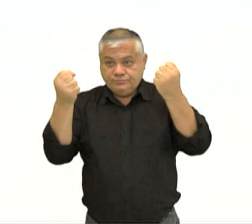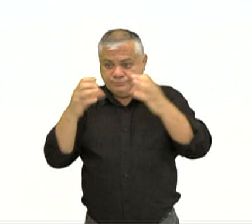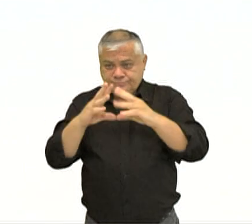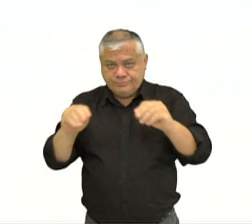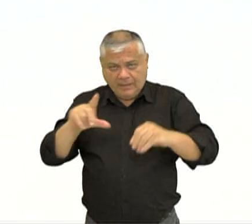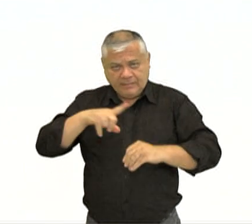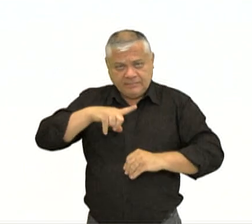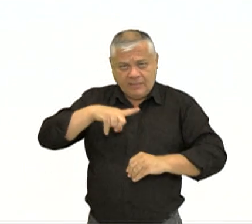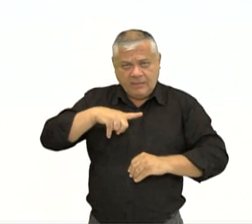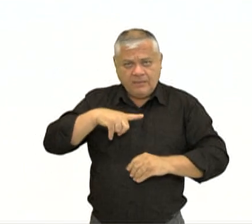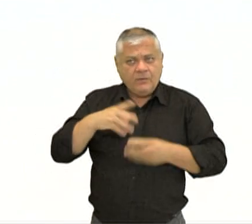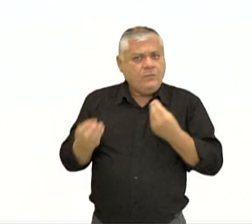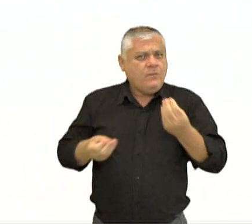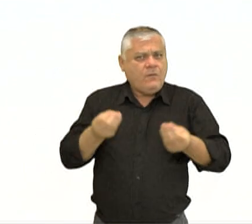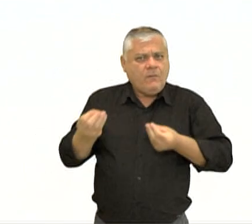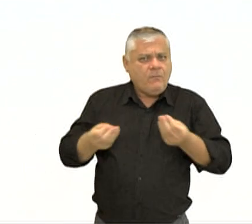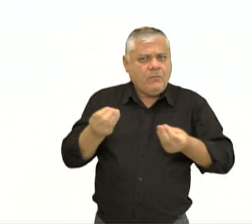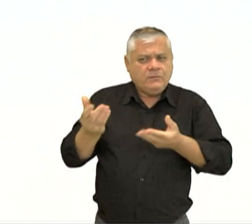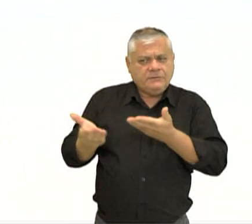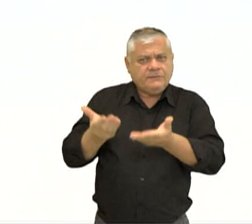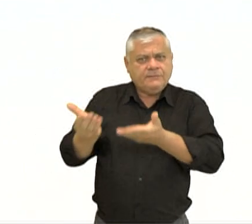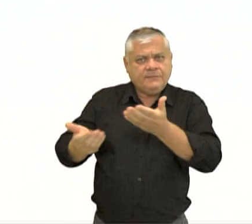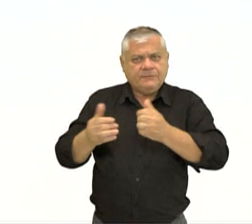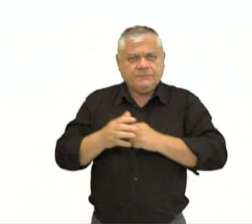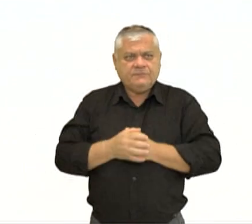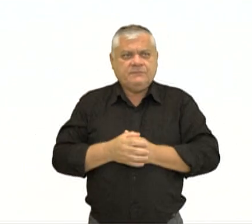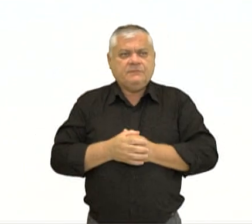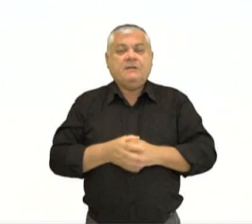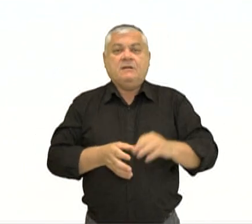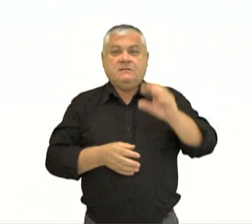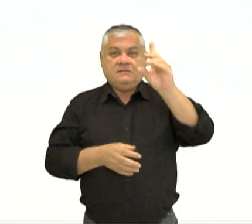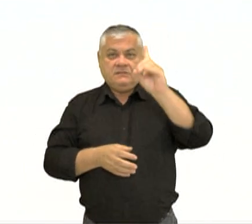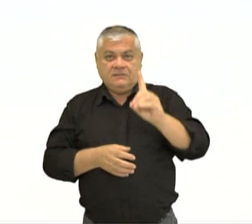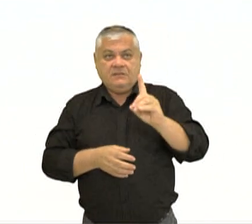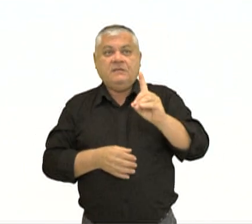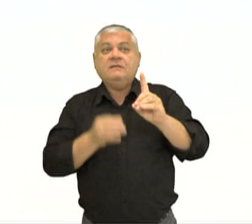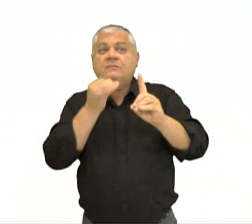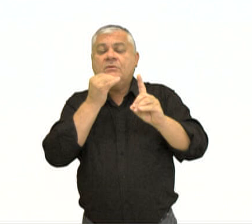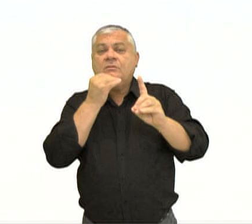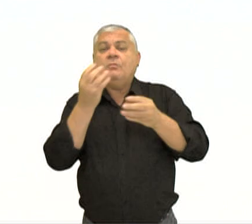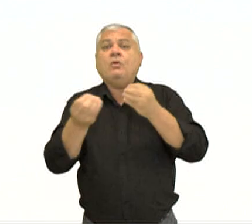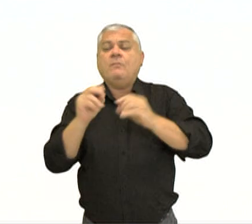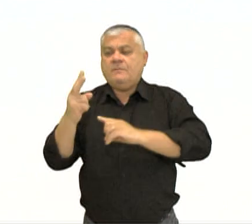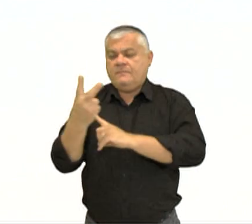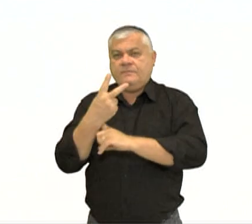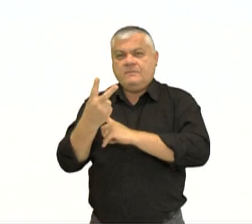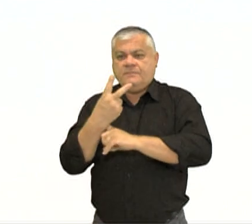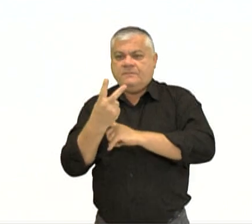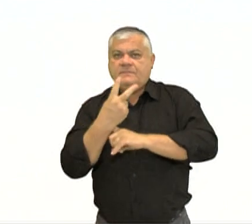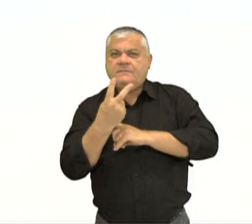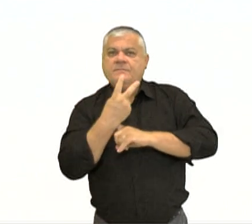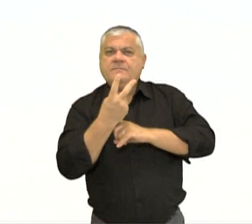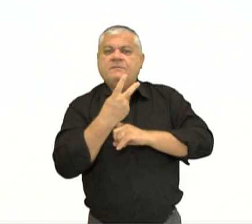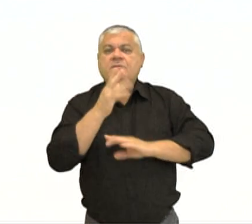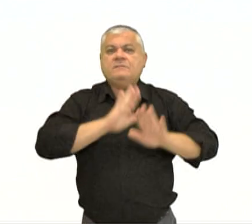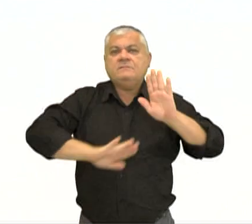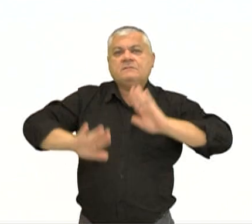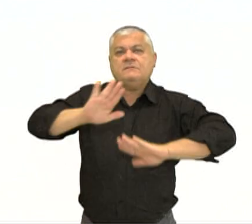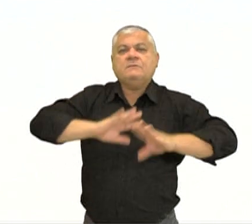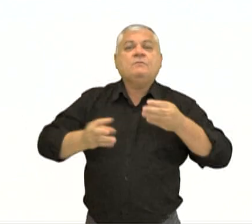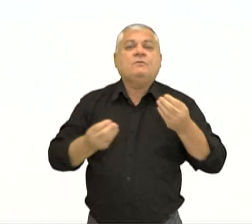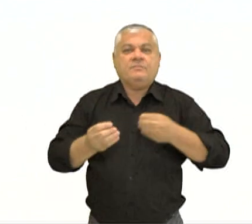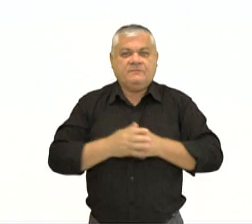cura? Como será que é feito o tratamento para ela? E na letra D, como será que essa doença pode ser